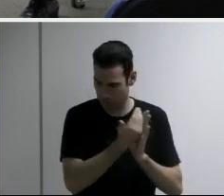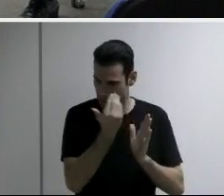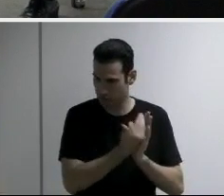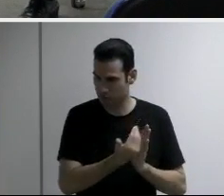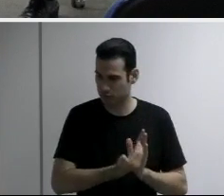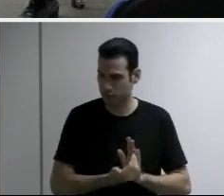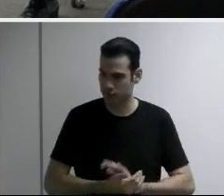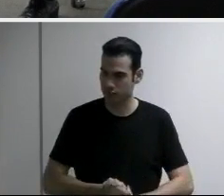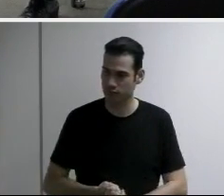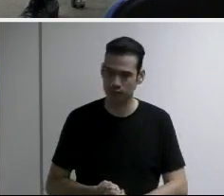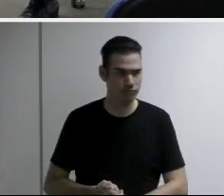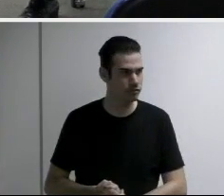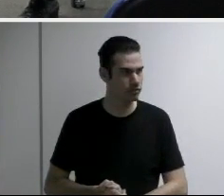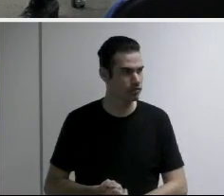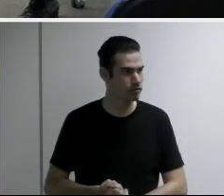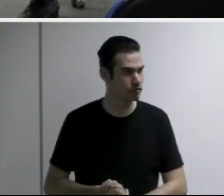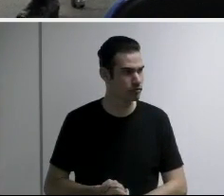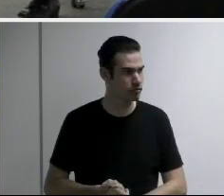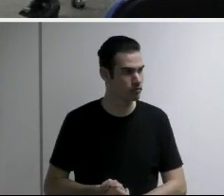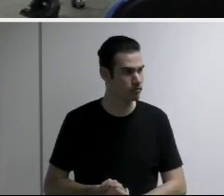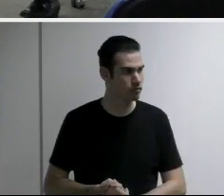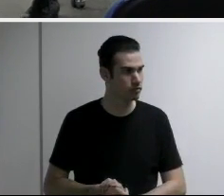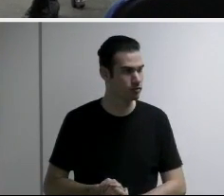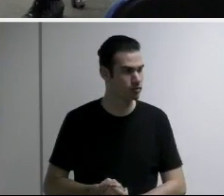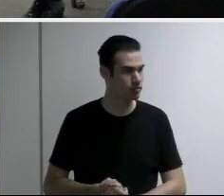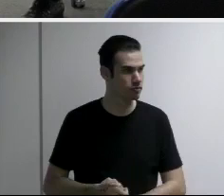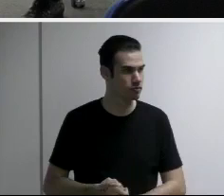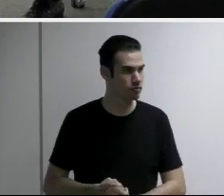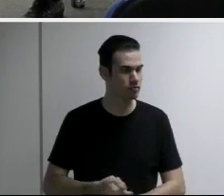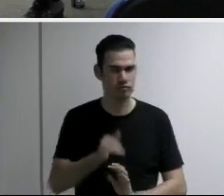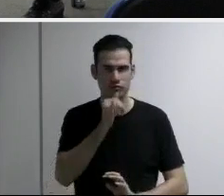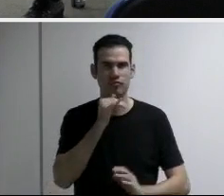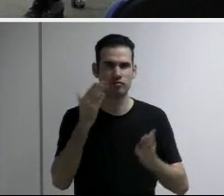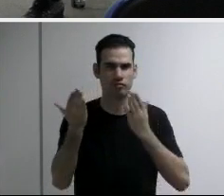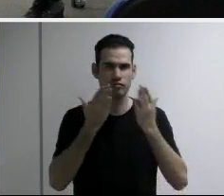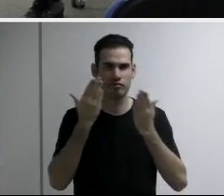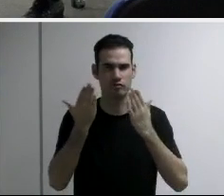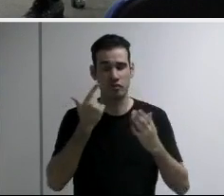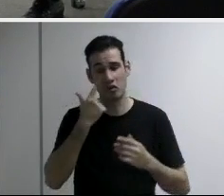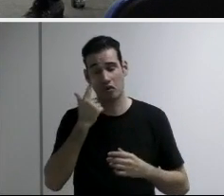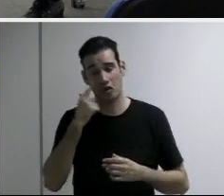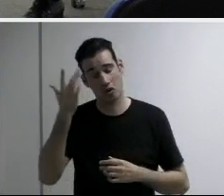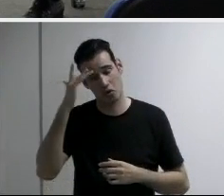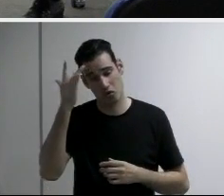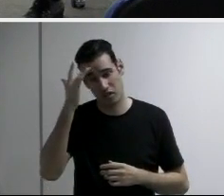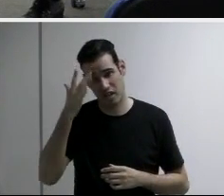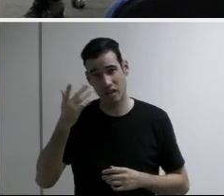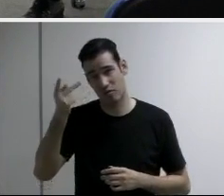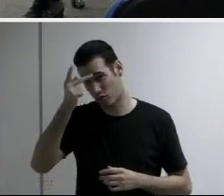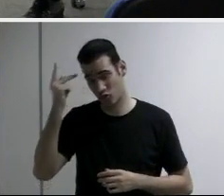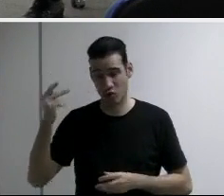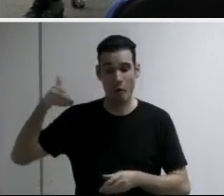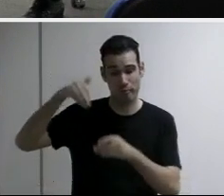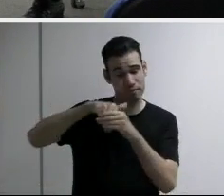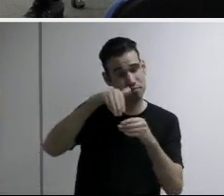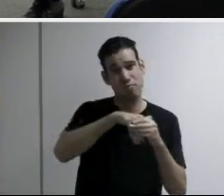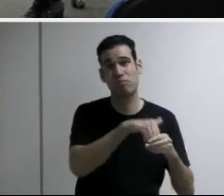lá do triunvirato, aí, espero que sejam os três reis magos e não os três patetas, né, vamos ver quem é que vai ser nomeado, a gente tem a